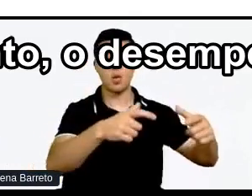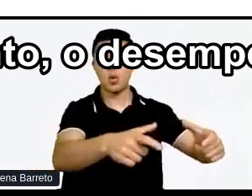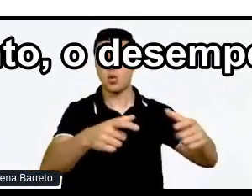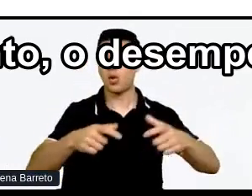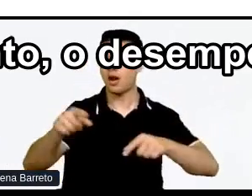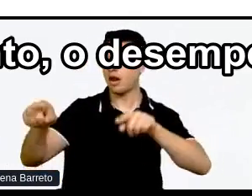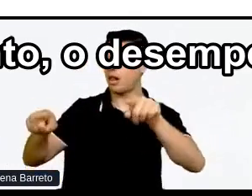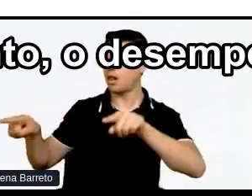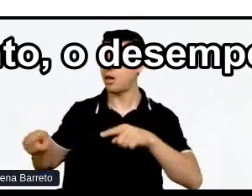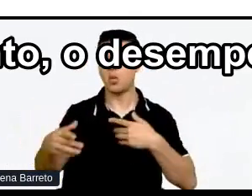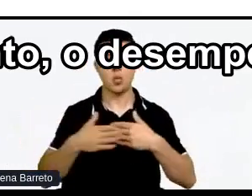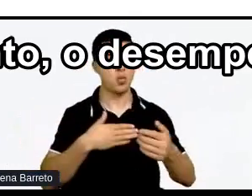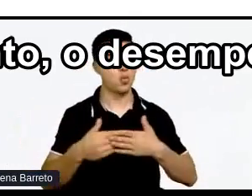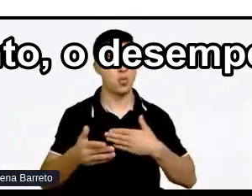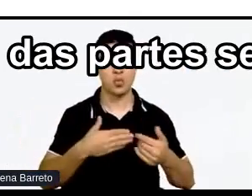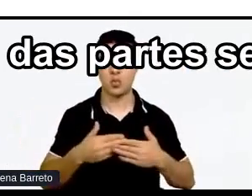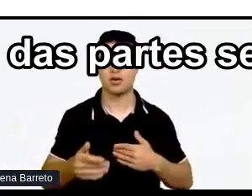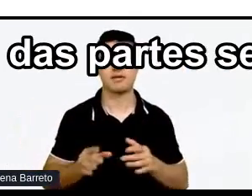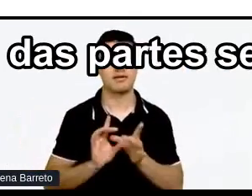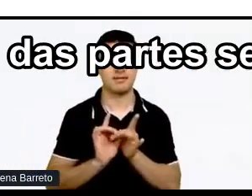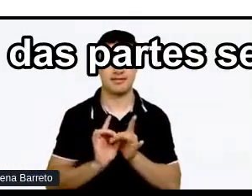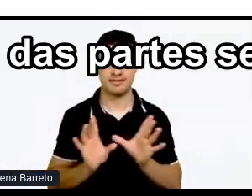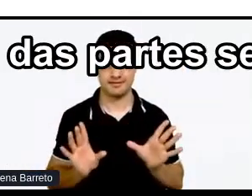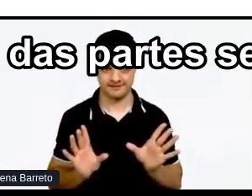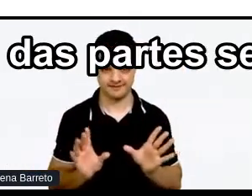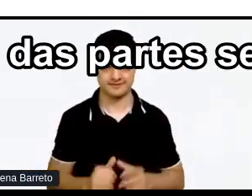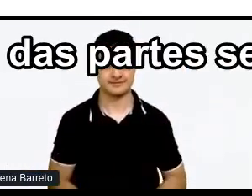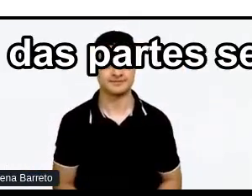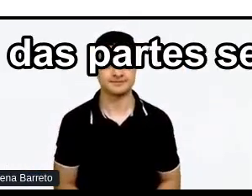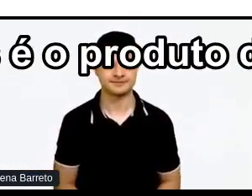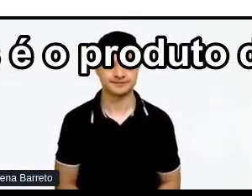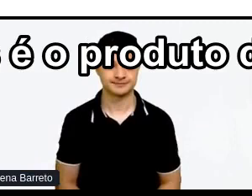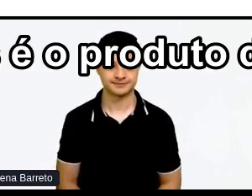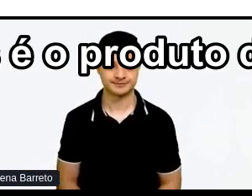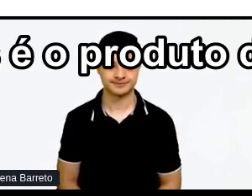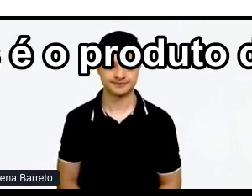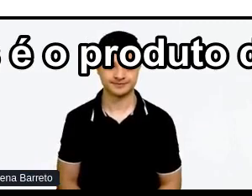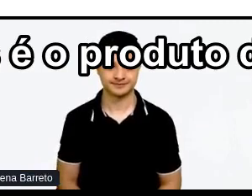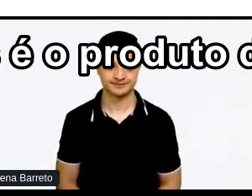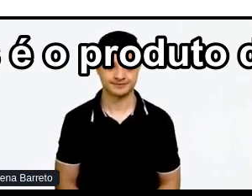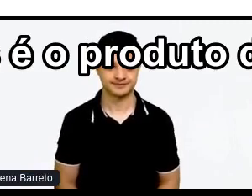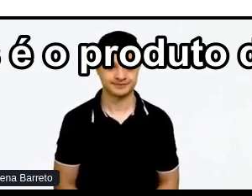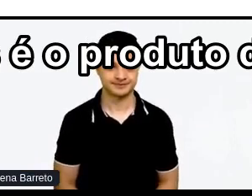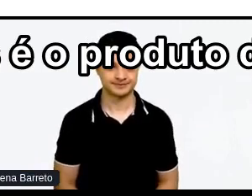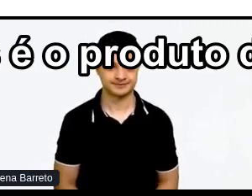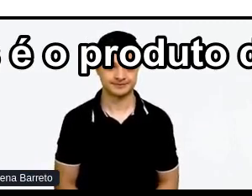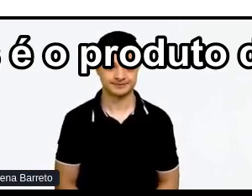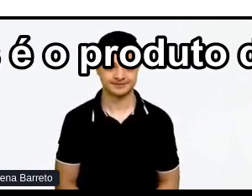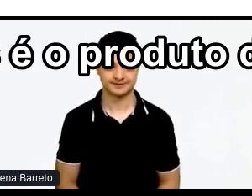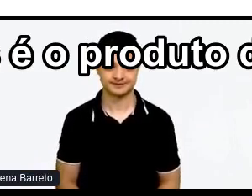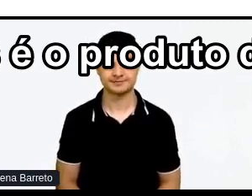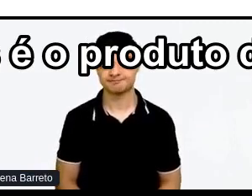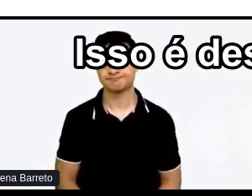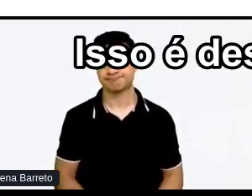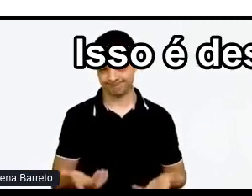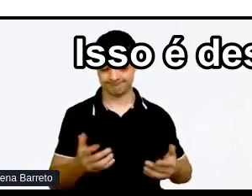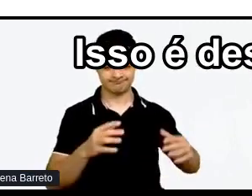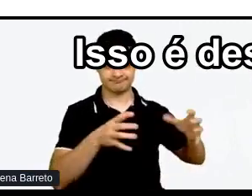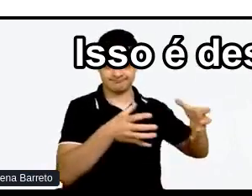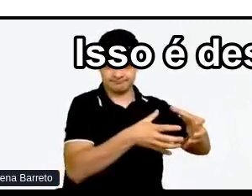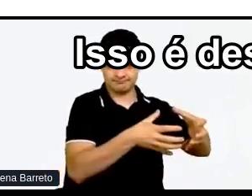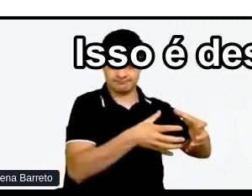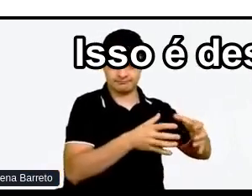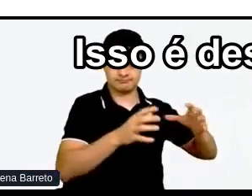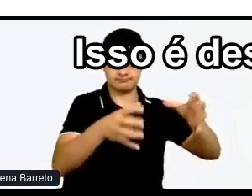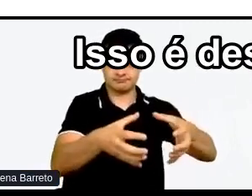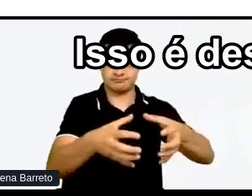Portanto, o desempenho nunca é a soma das partes separadamente, mas é o produto de suas interações.